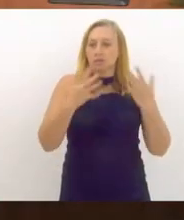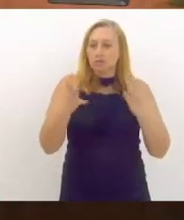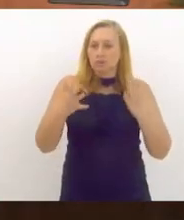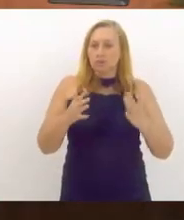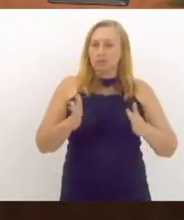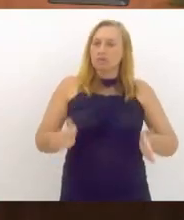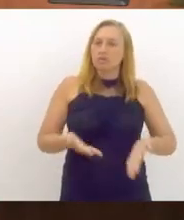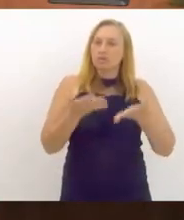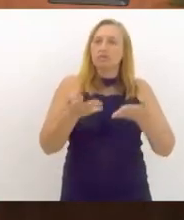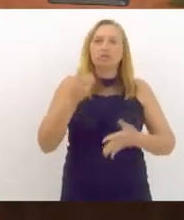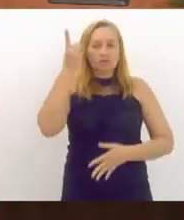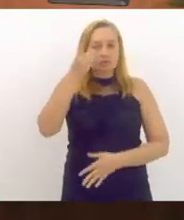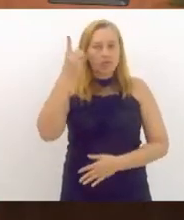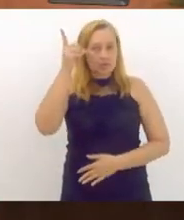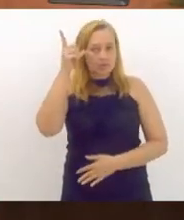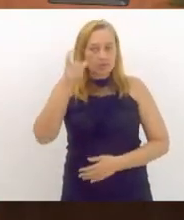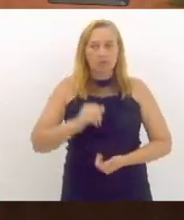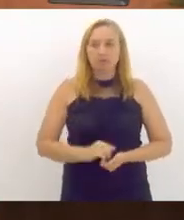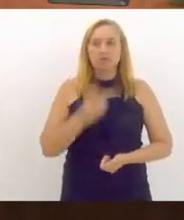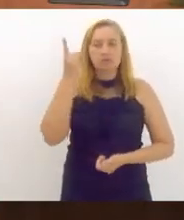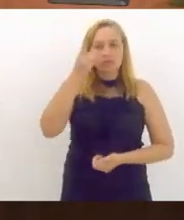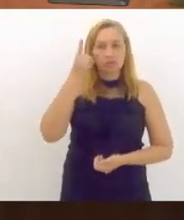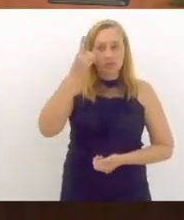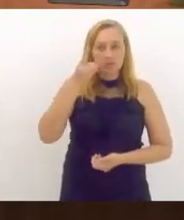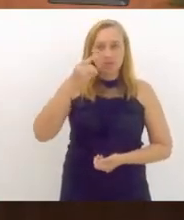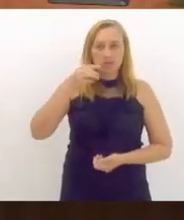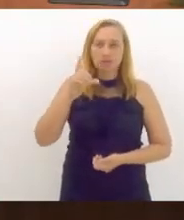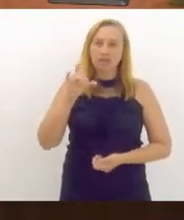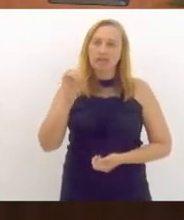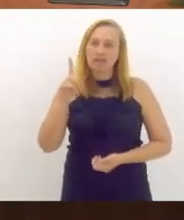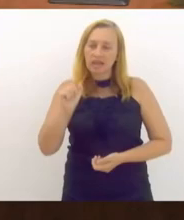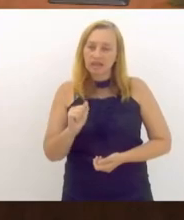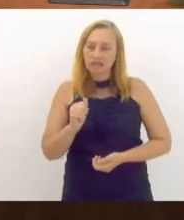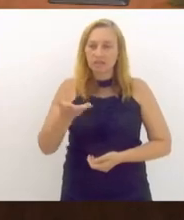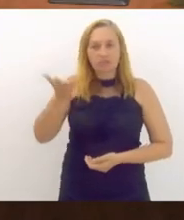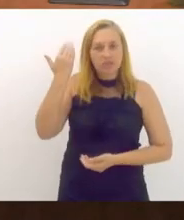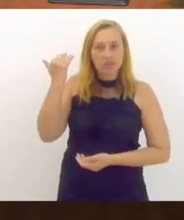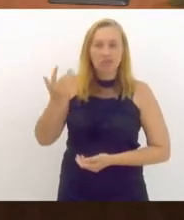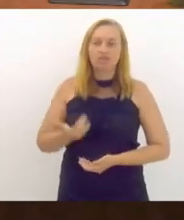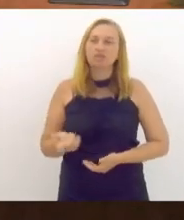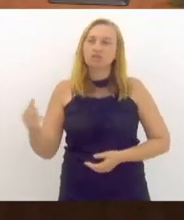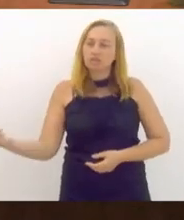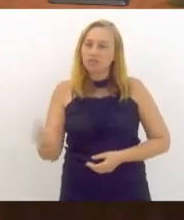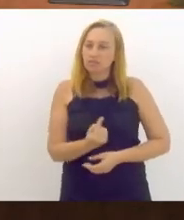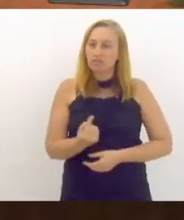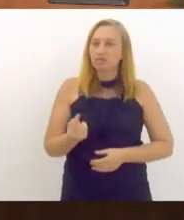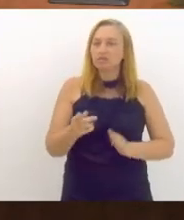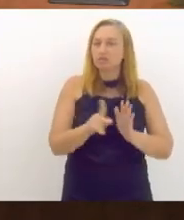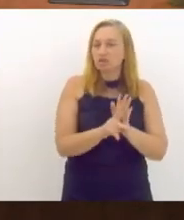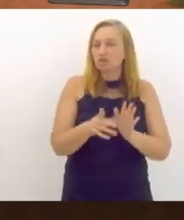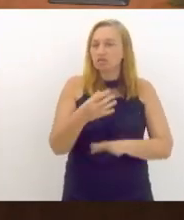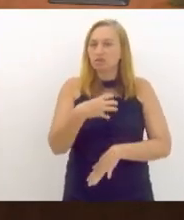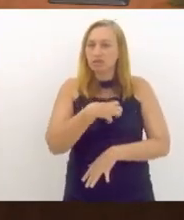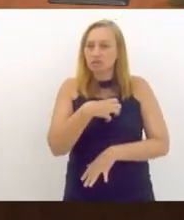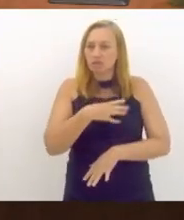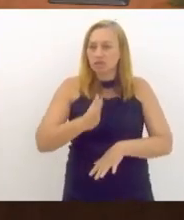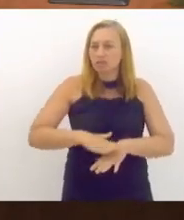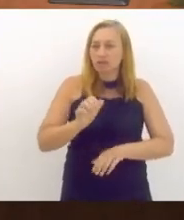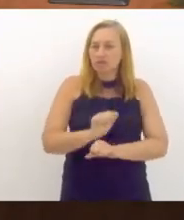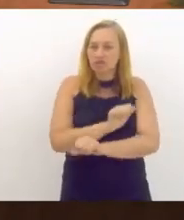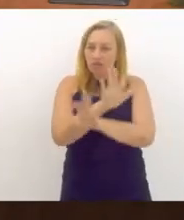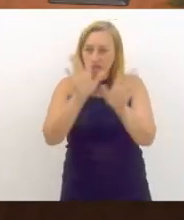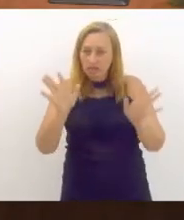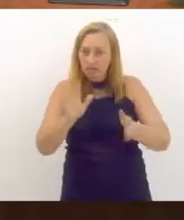iniciativa da deputada Lucinha e do deputado Márcio Canella na época, que trouxeram esse projeto no sentido de trazer mais